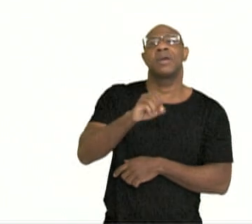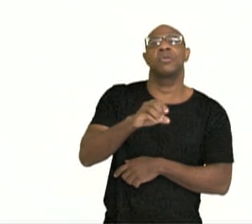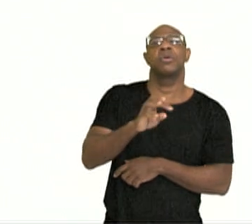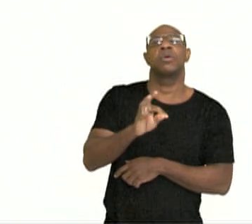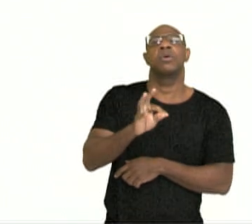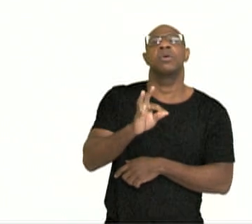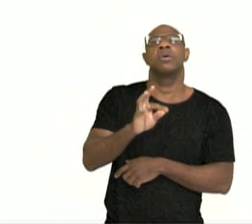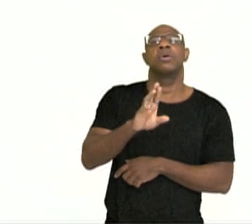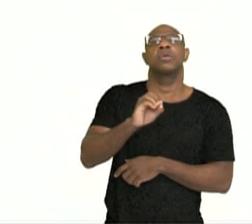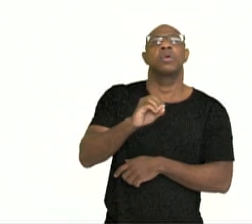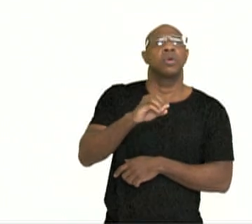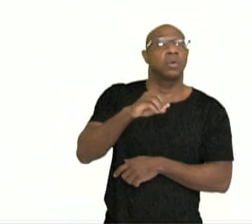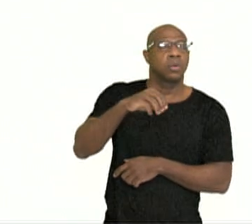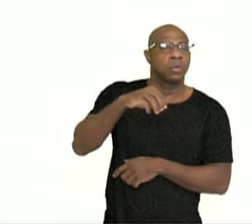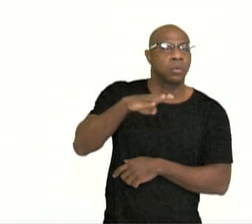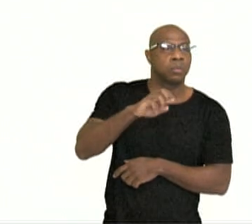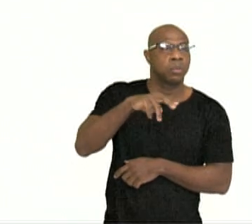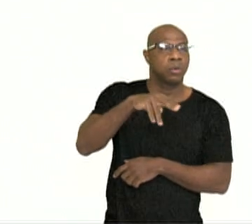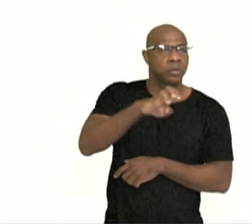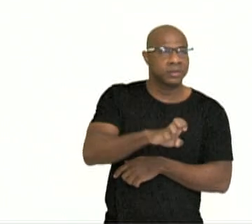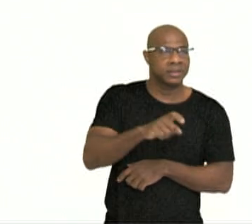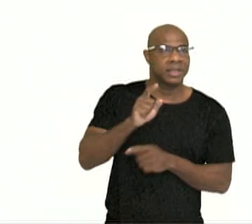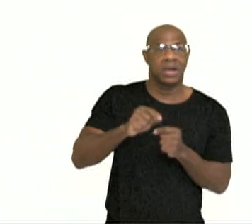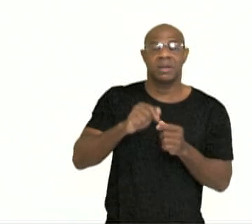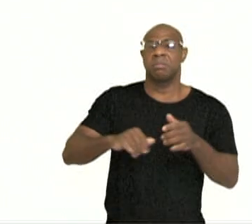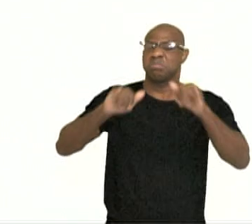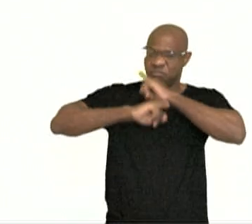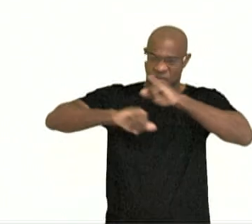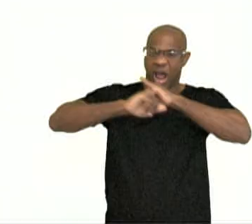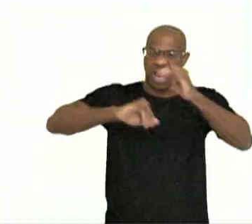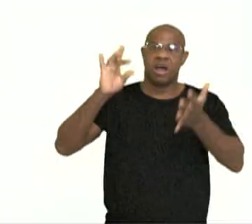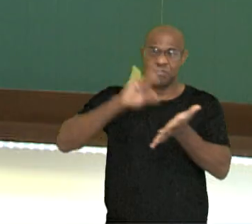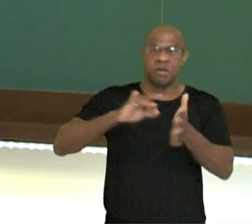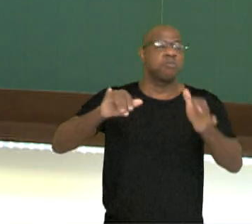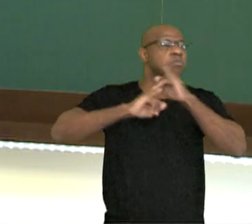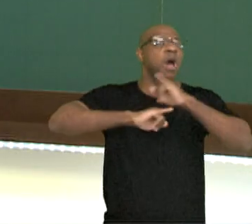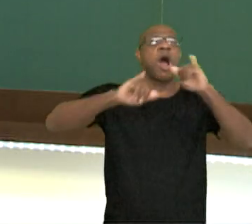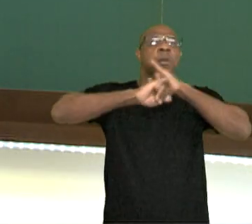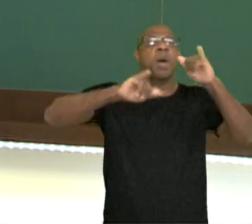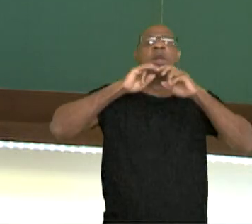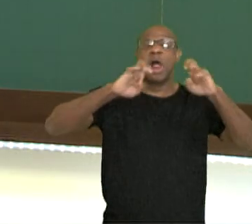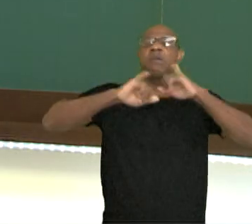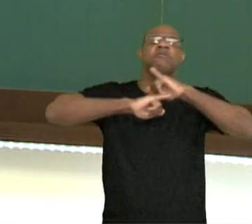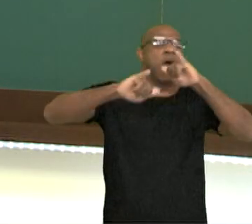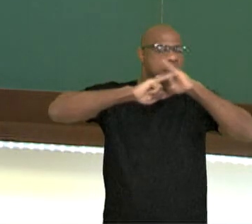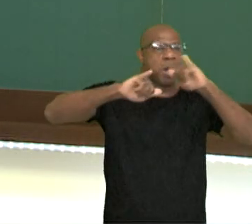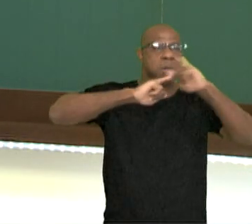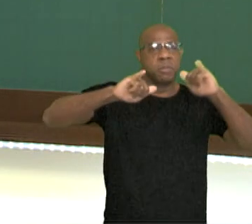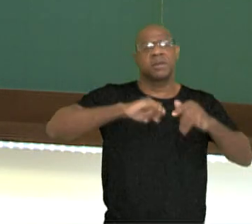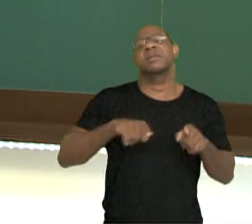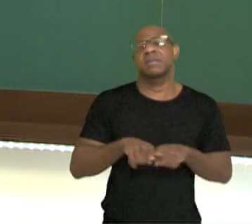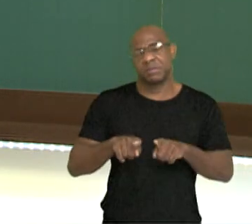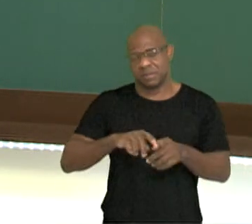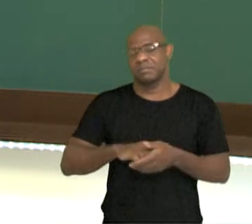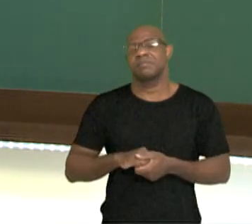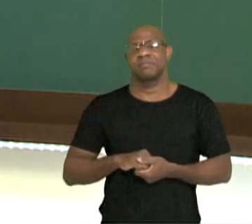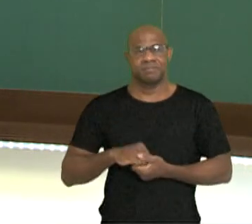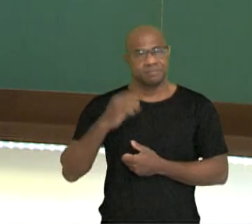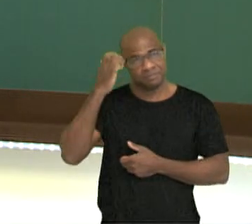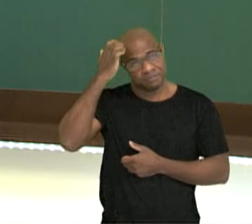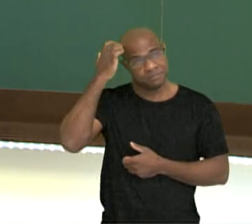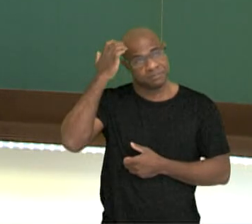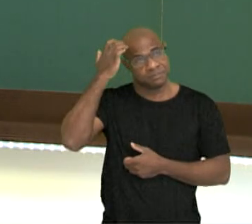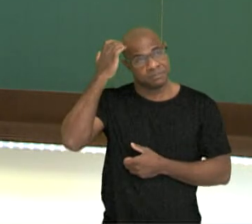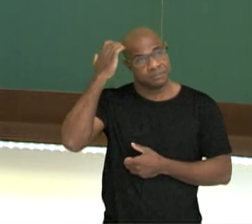figurado, no seu sentido real, no seu sentido prático. É justamente o contrário, no seu sentido figurado, no seu sentido metafórico, mais